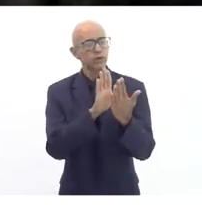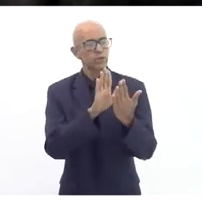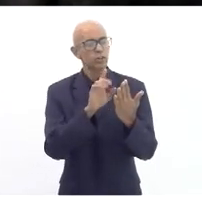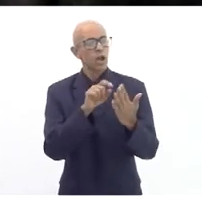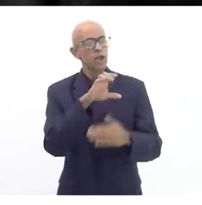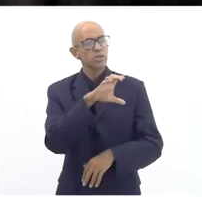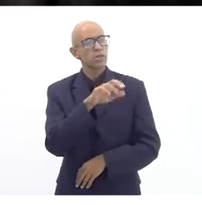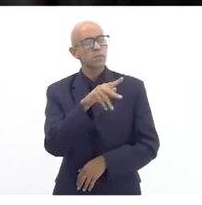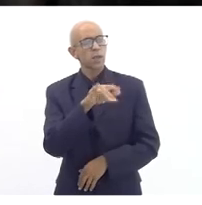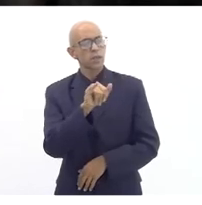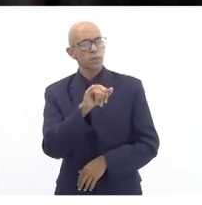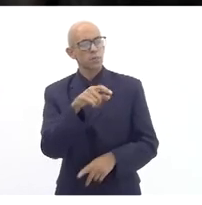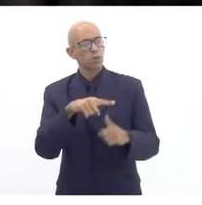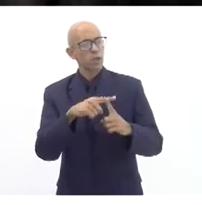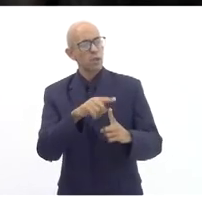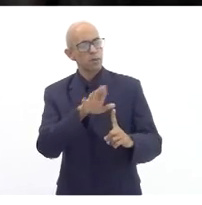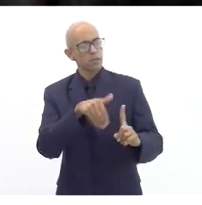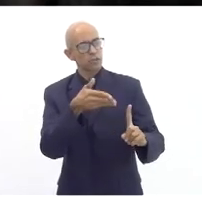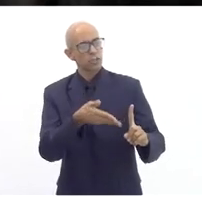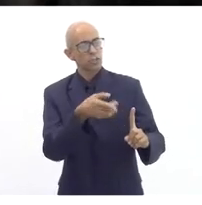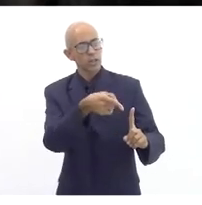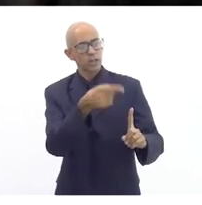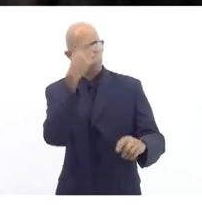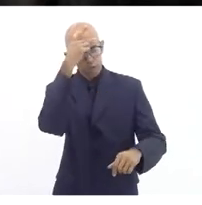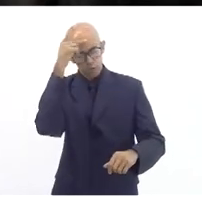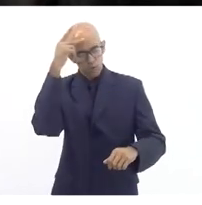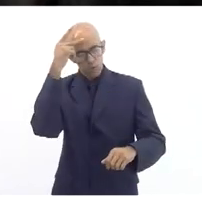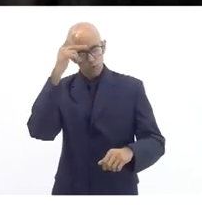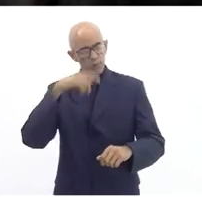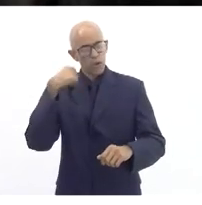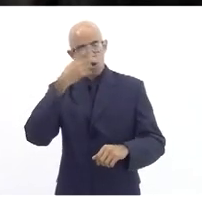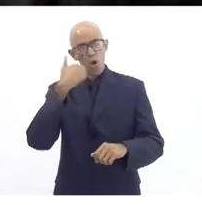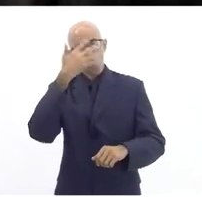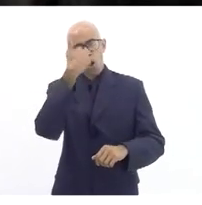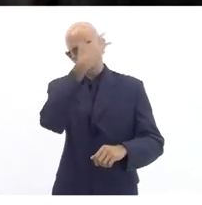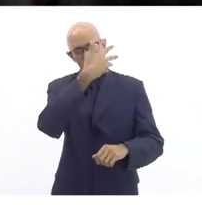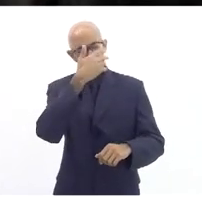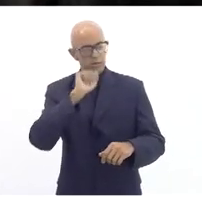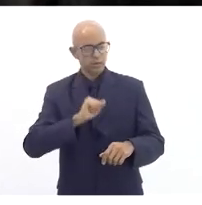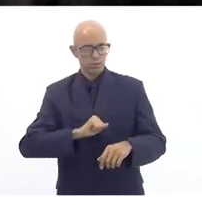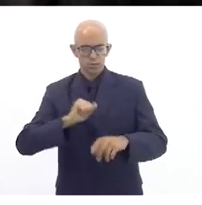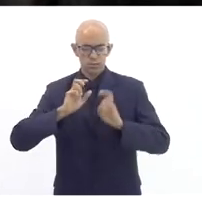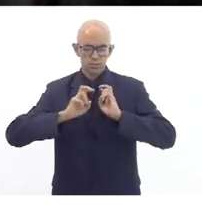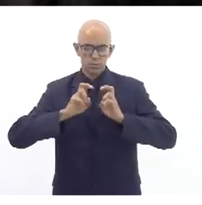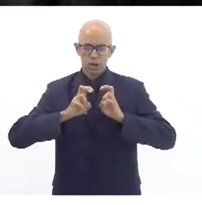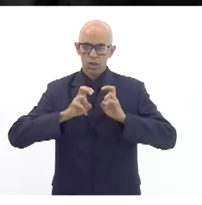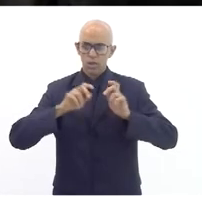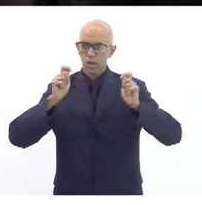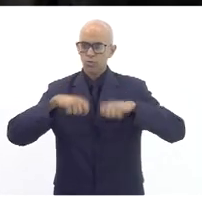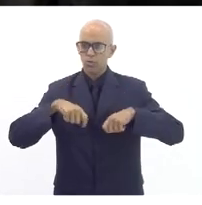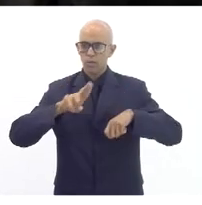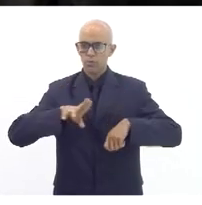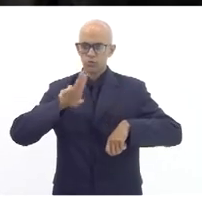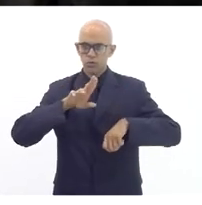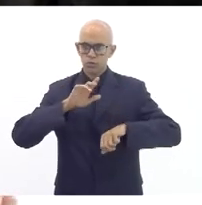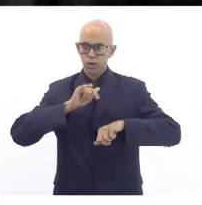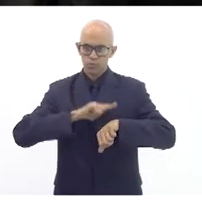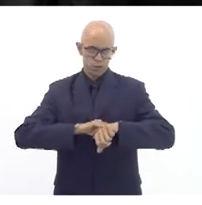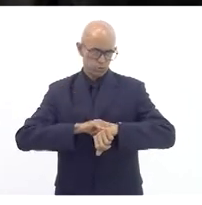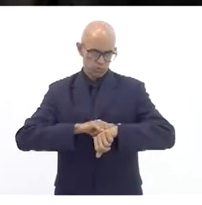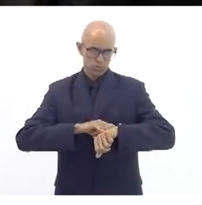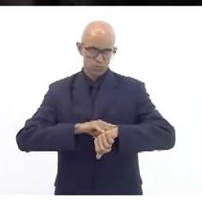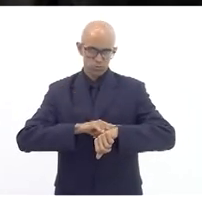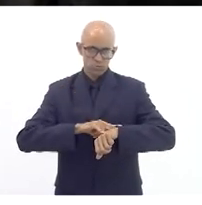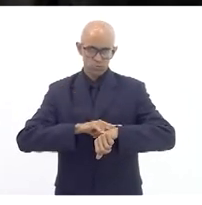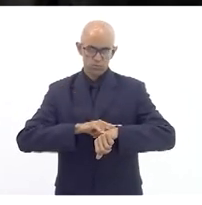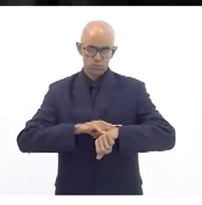uma questão de dignidade daquela pessoa que usa o trem, fica horas e horas no trem e não pode usar o banheiro. No que tange